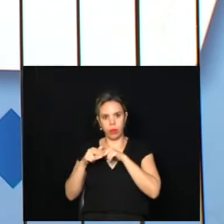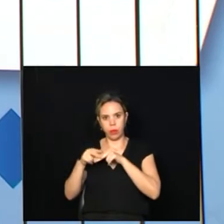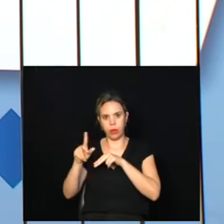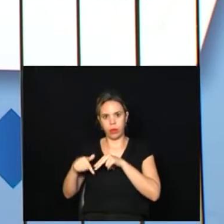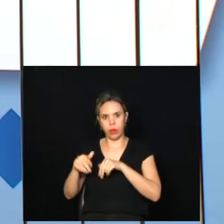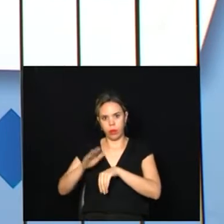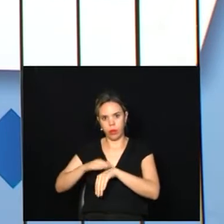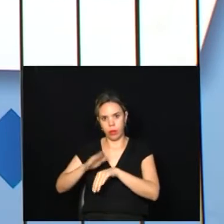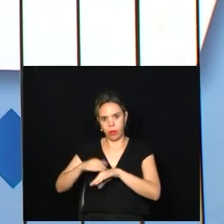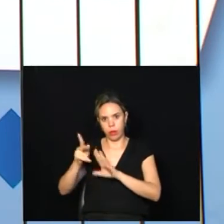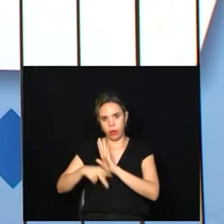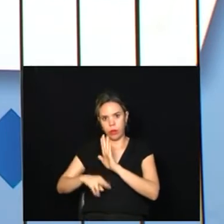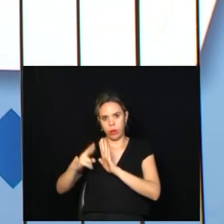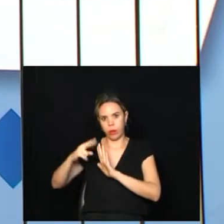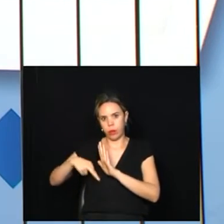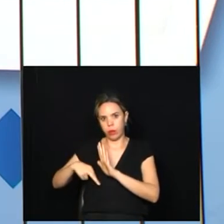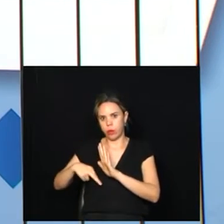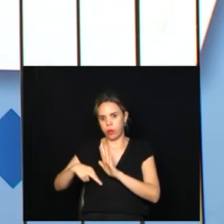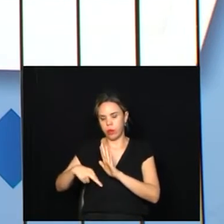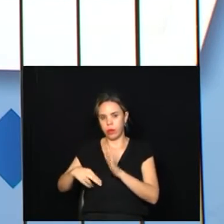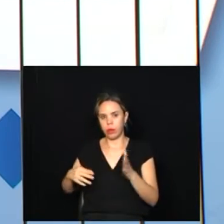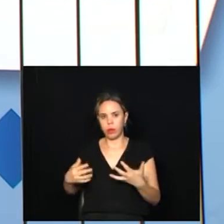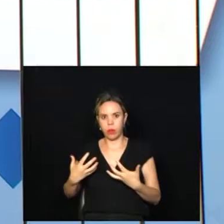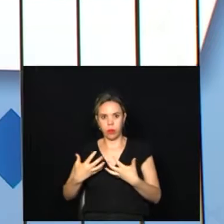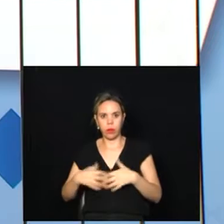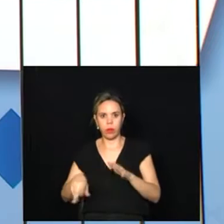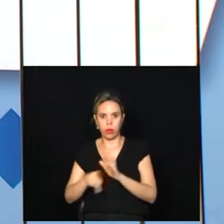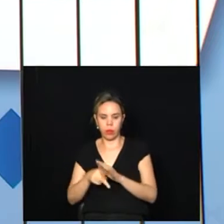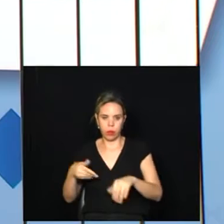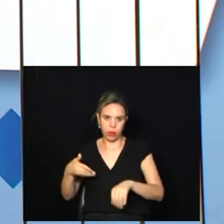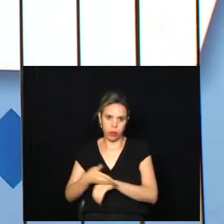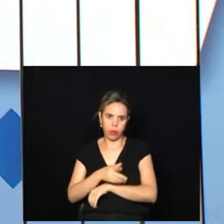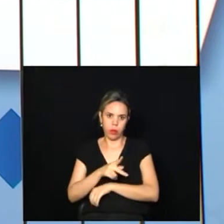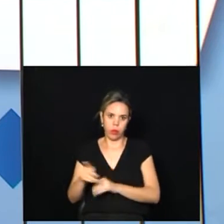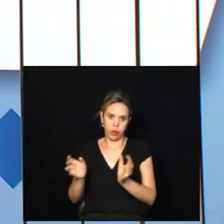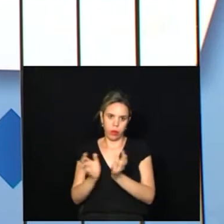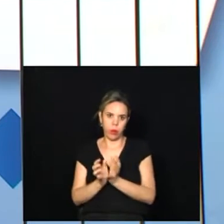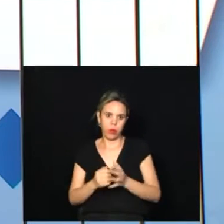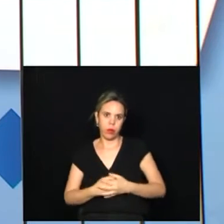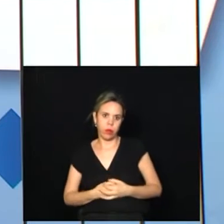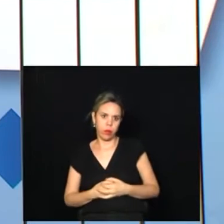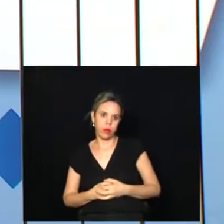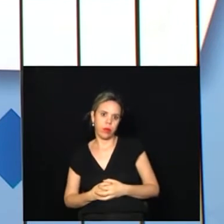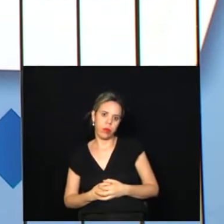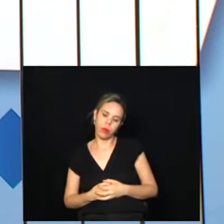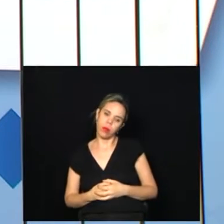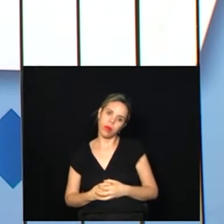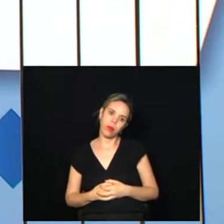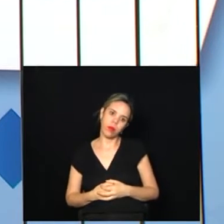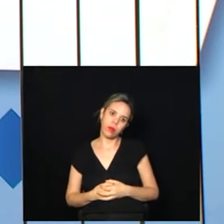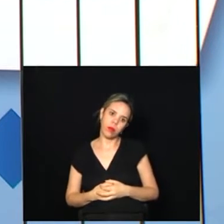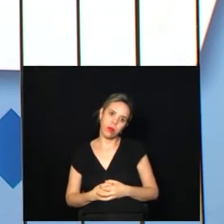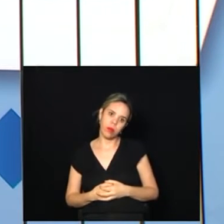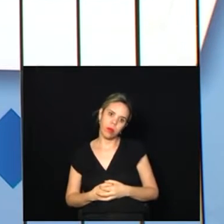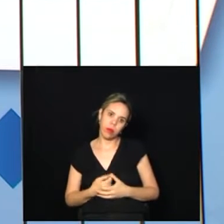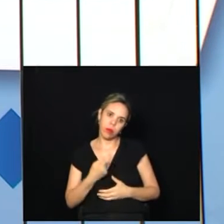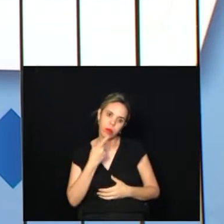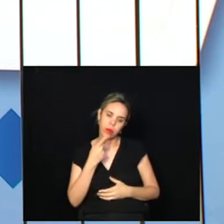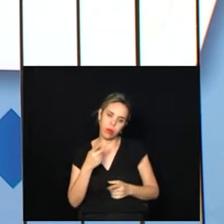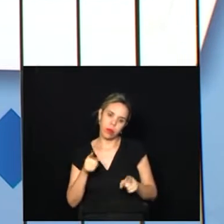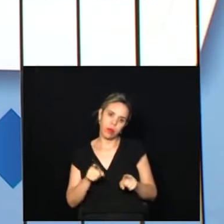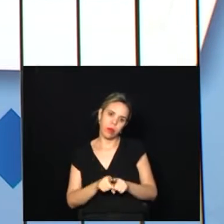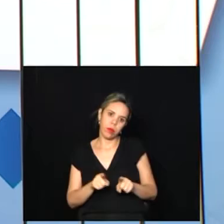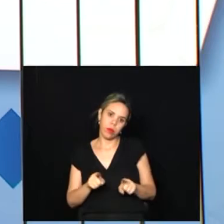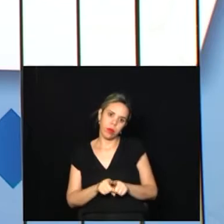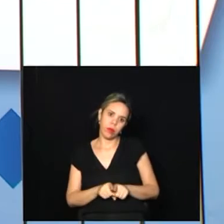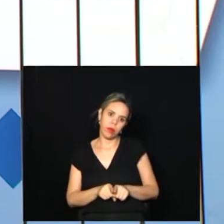o autor deste requerimento, automaticamente será o presidente desta comissão de estudos. Agora nós vamos falar também